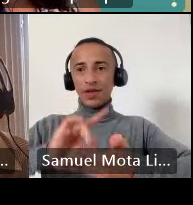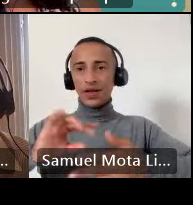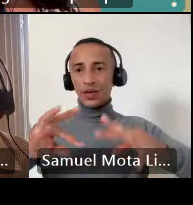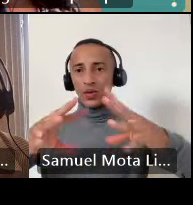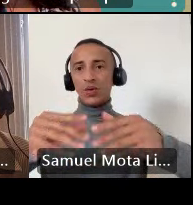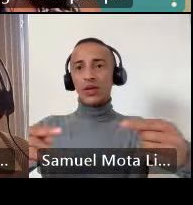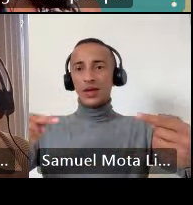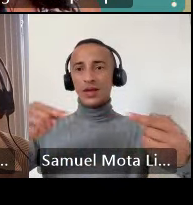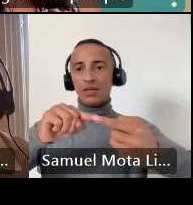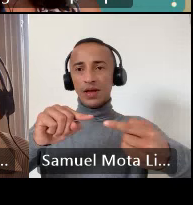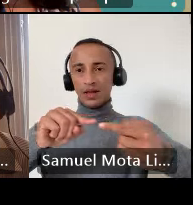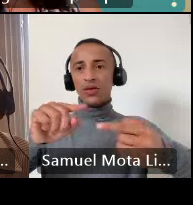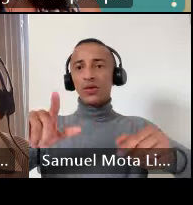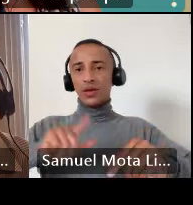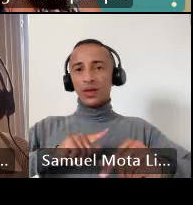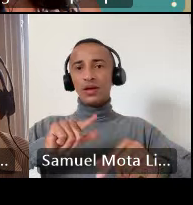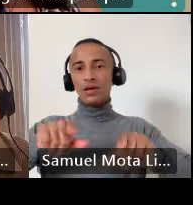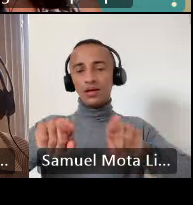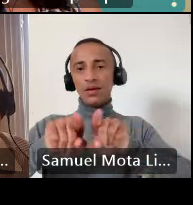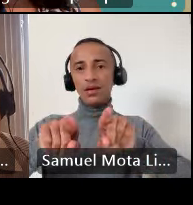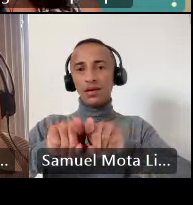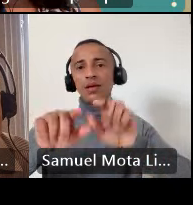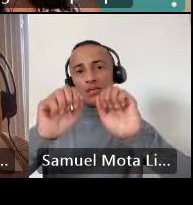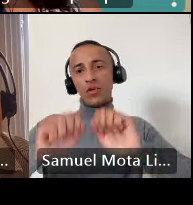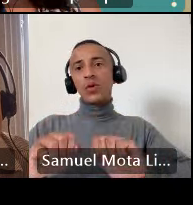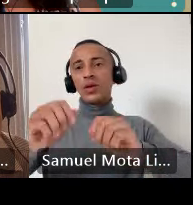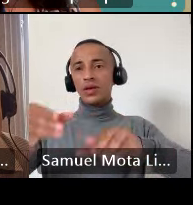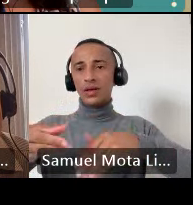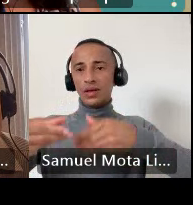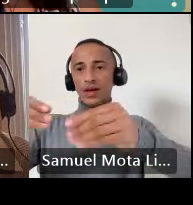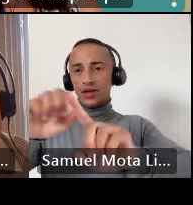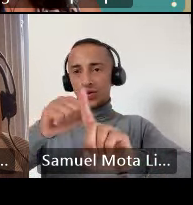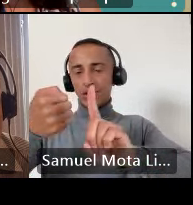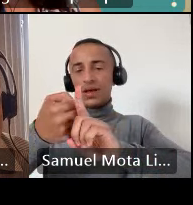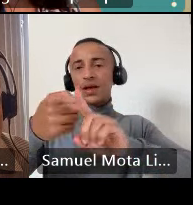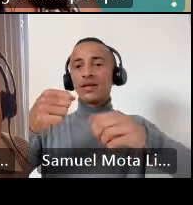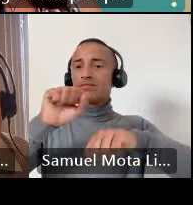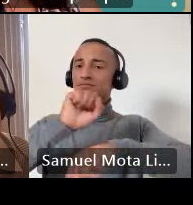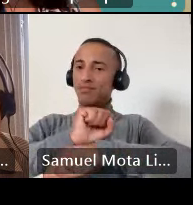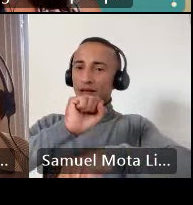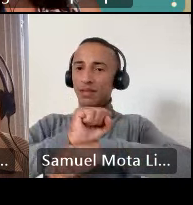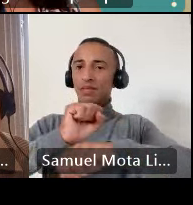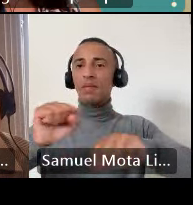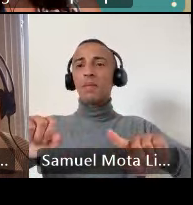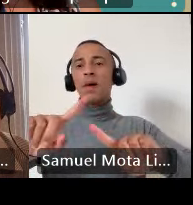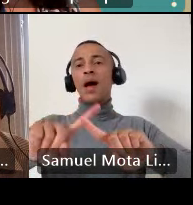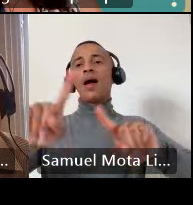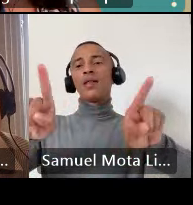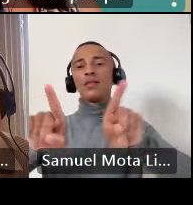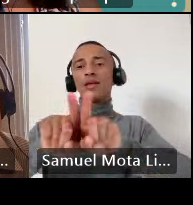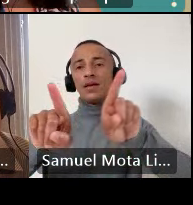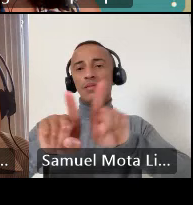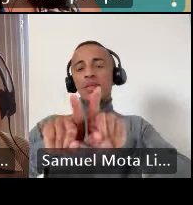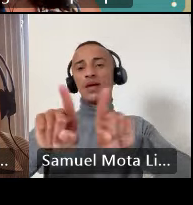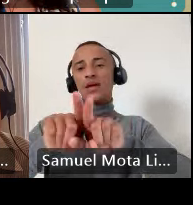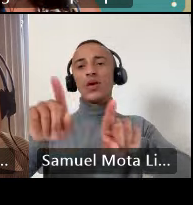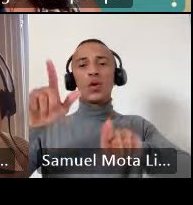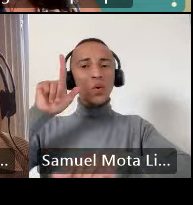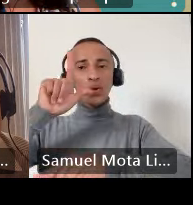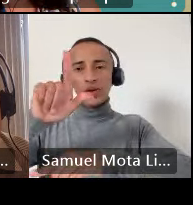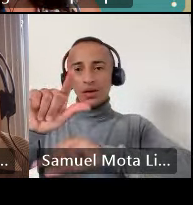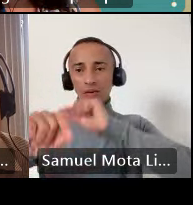né paraa gente fazer todas essas entregas que a sociedade espera de nós mas que eh mas também levar isso lá para